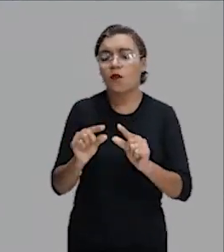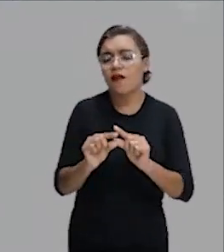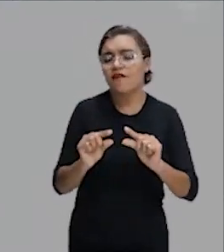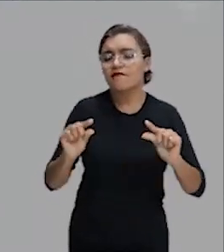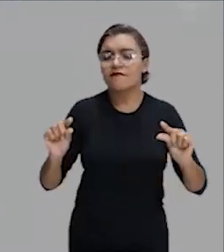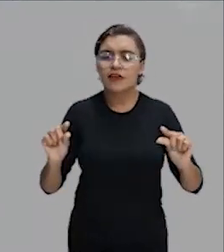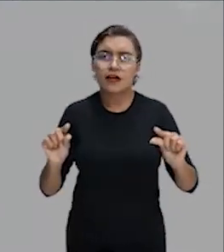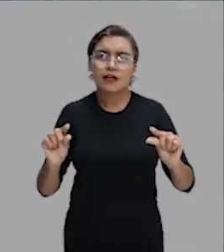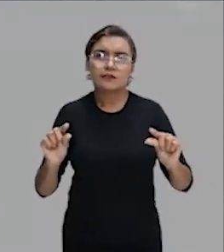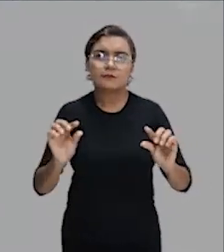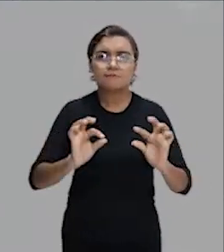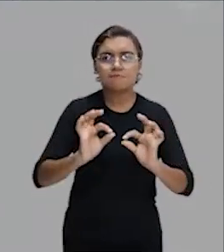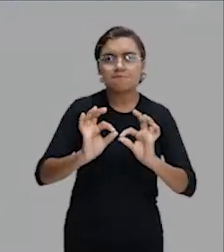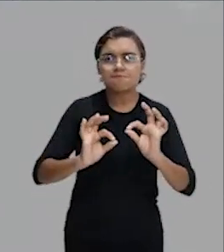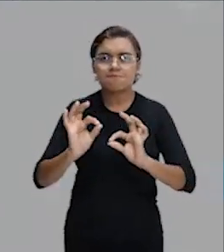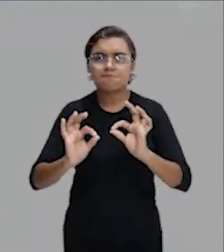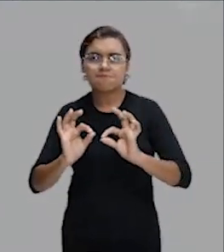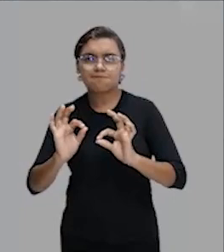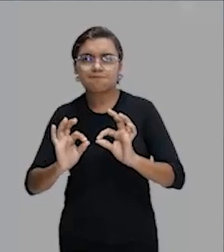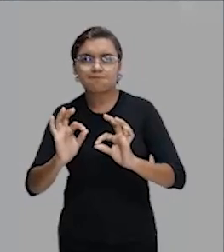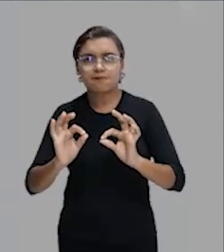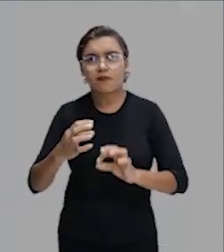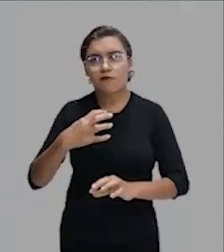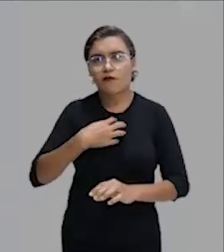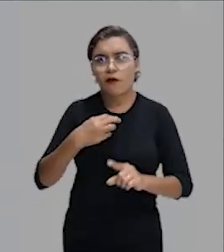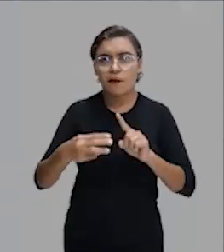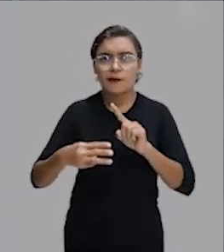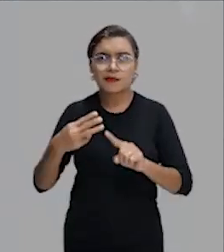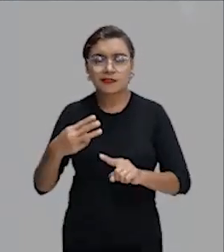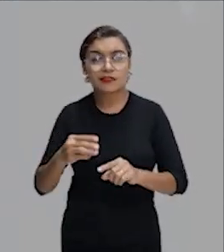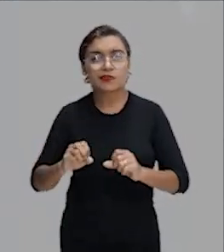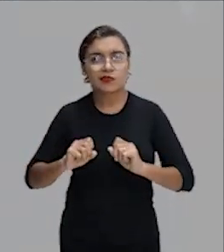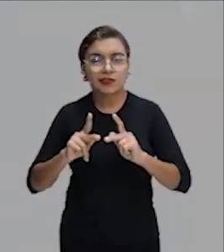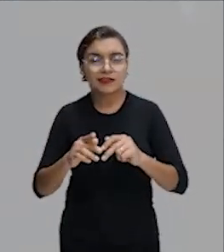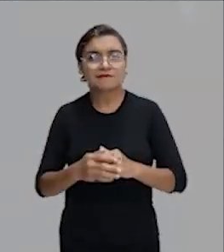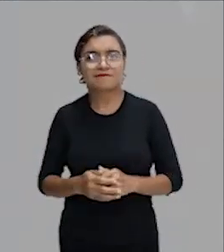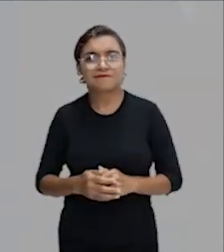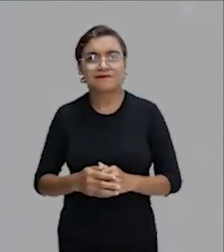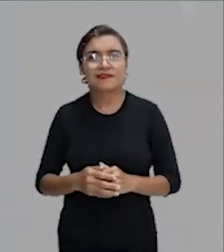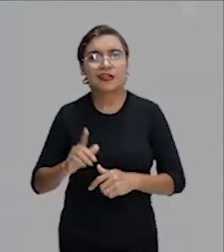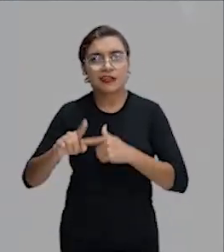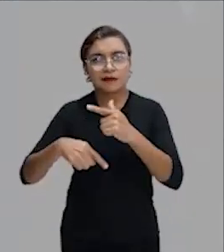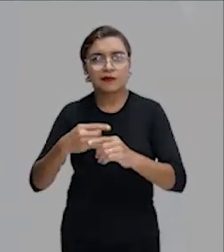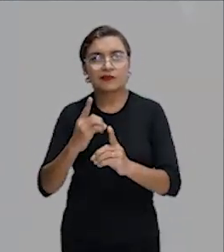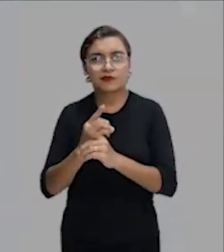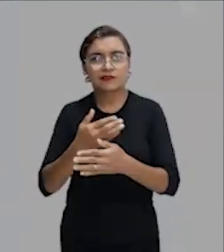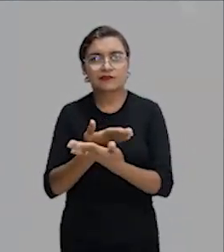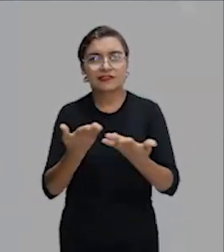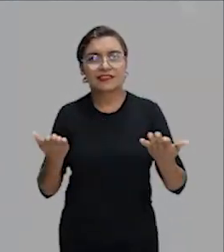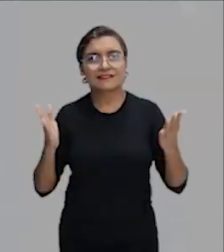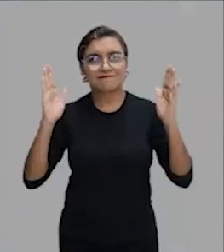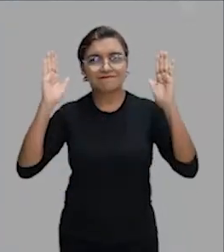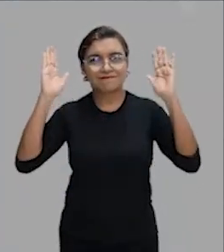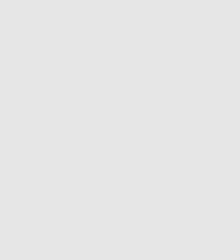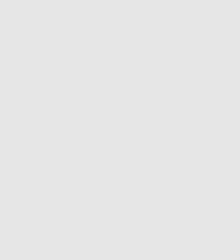as frases afirmativas, interrogativas e negativas. A gente fica por aqui. Até a próxima e bye, bye.